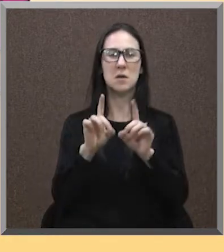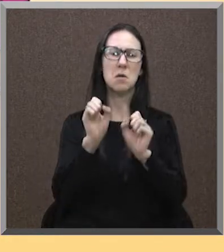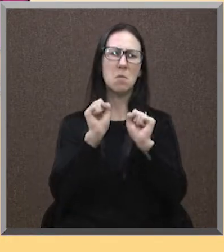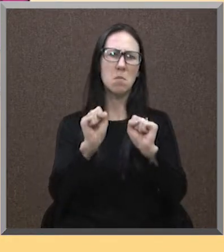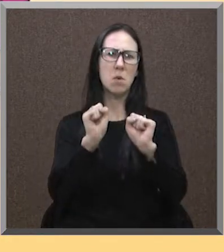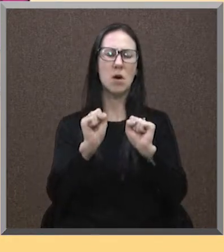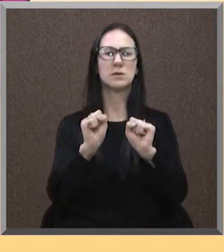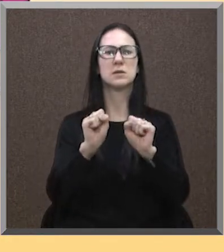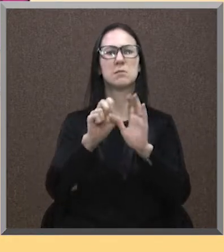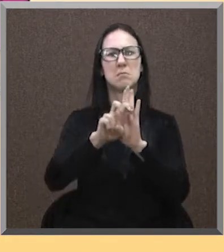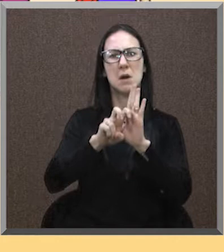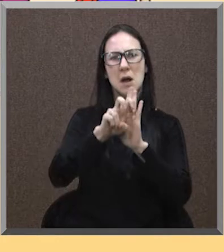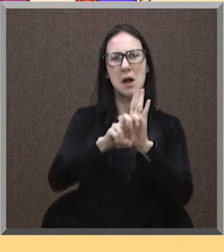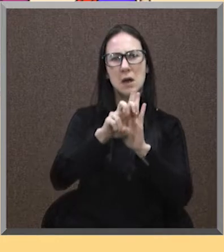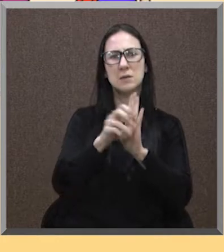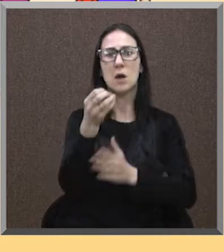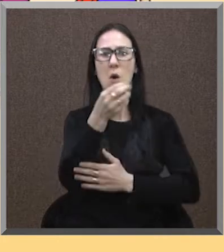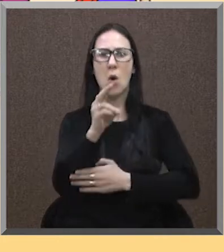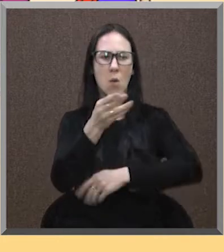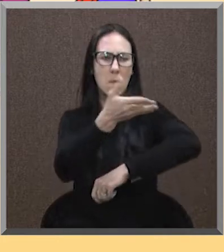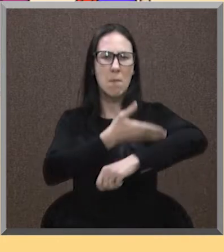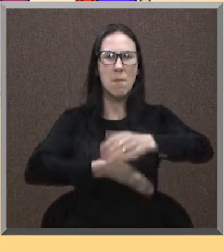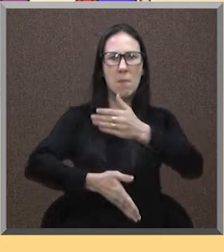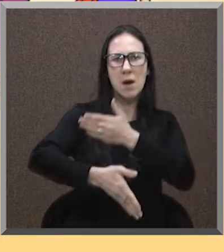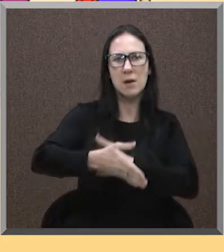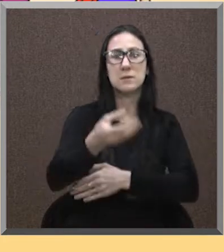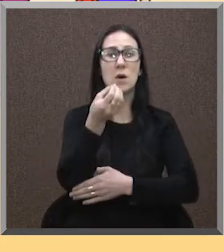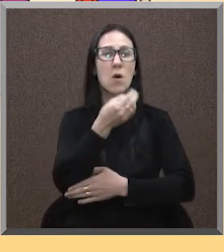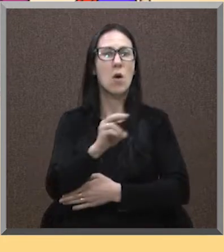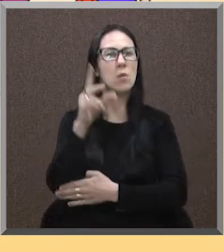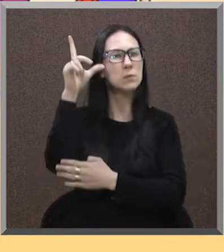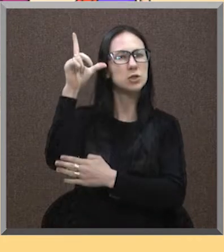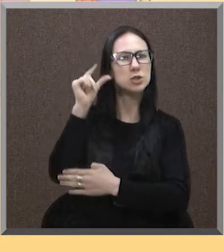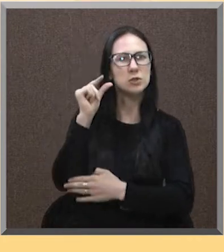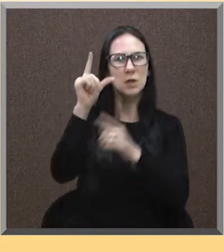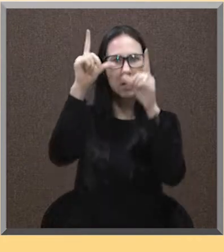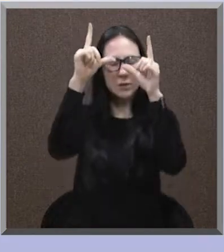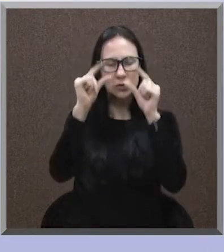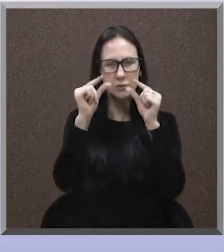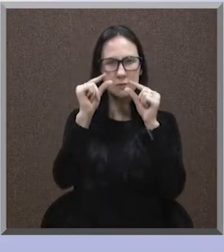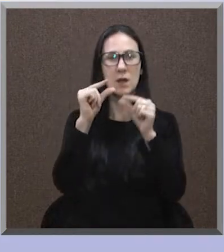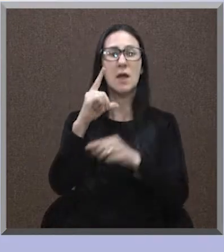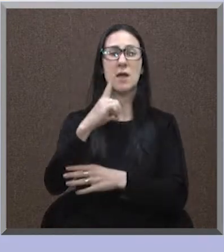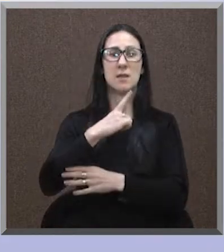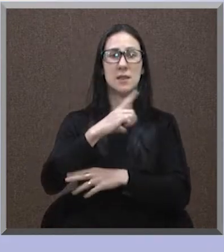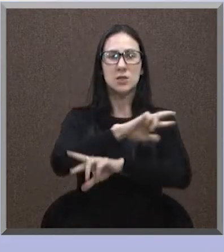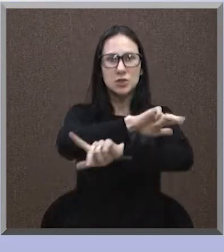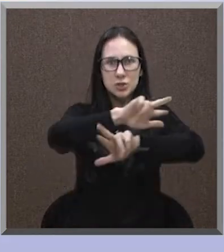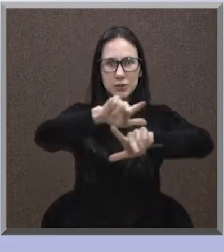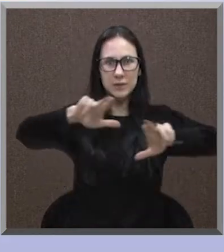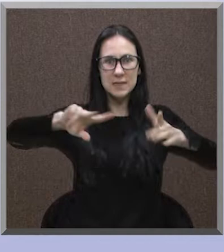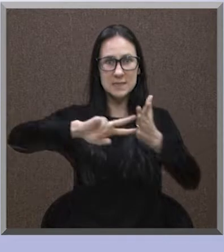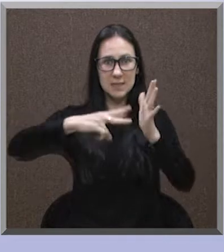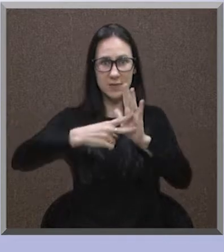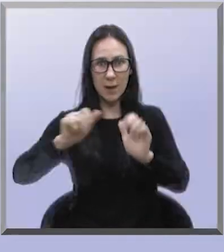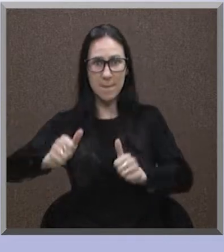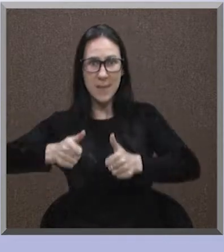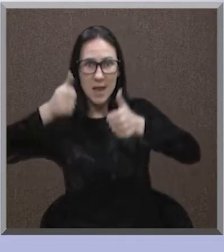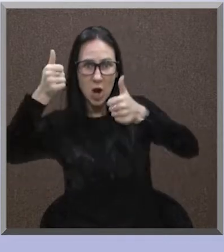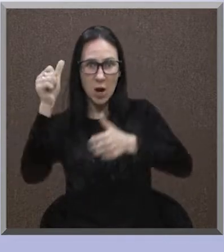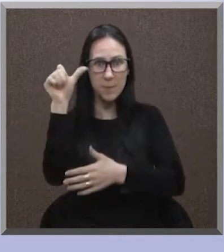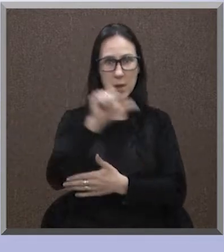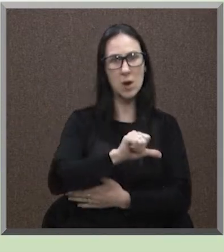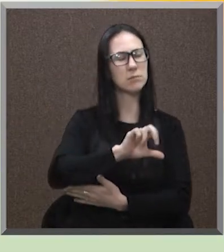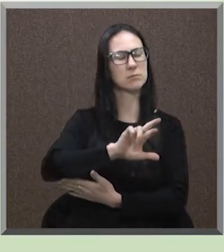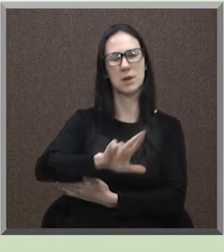pernas, ausência de alguma parte do corpo, perda auditiva ou da visão. Ser diferente não significa ser melhor ou pior